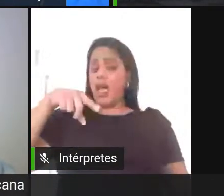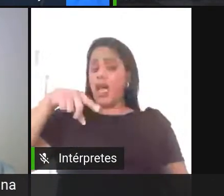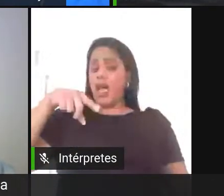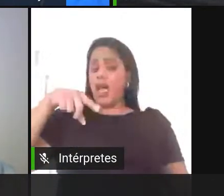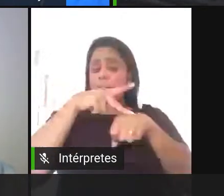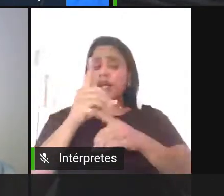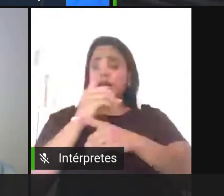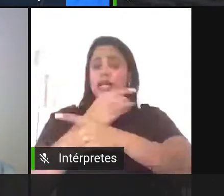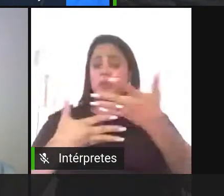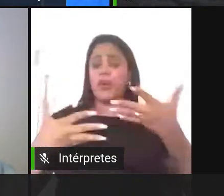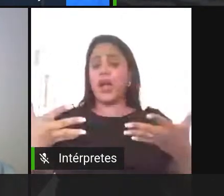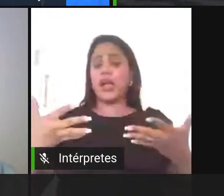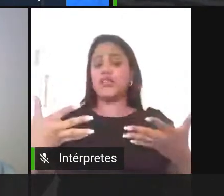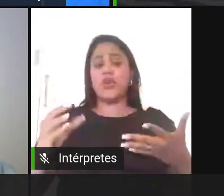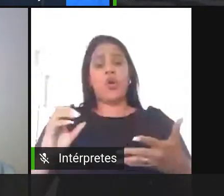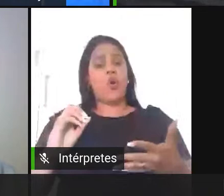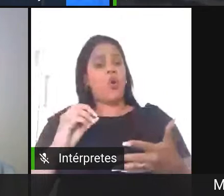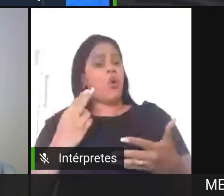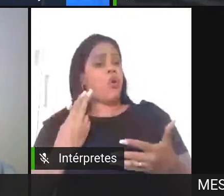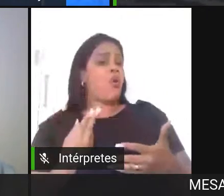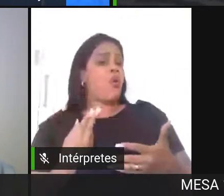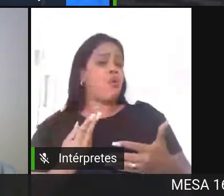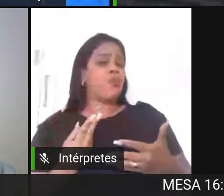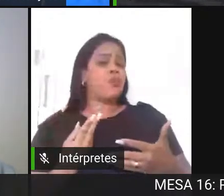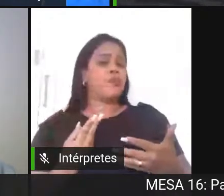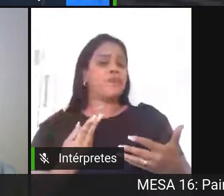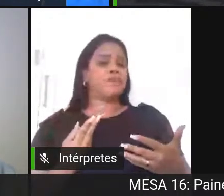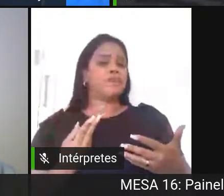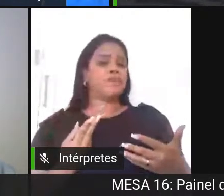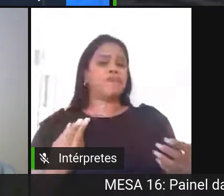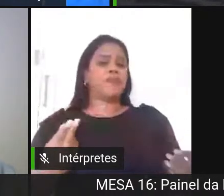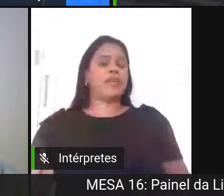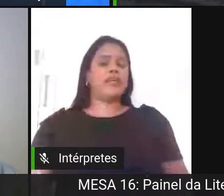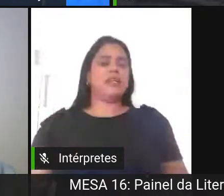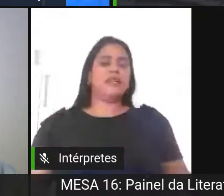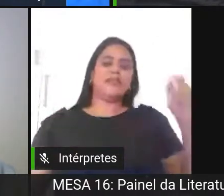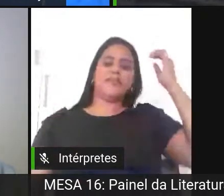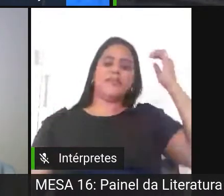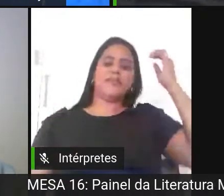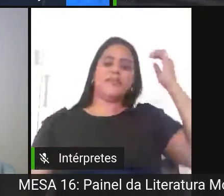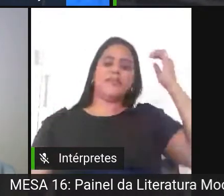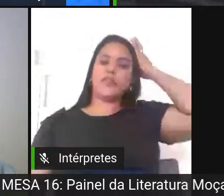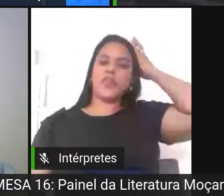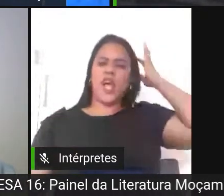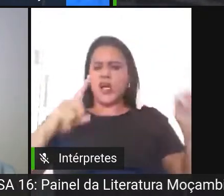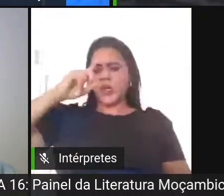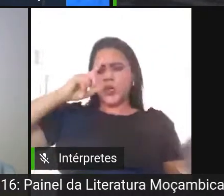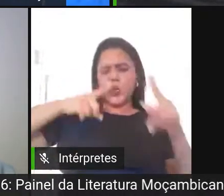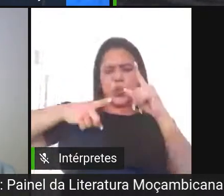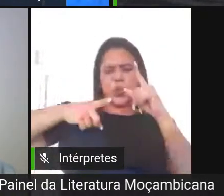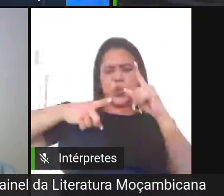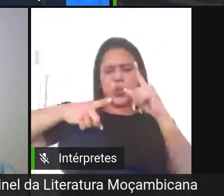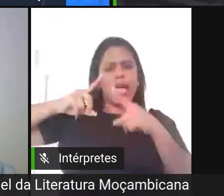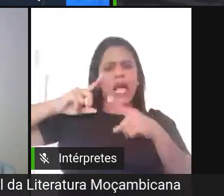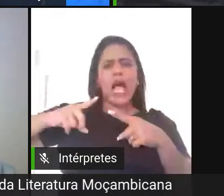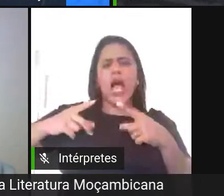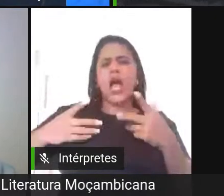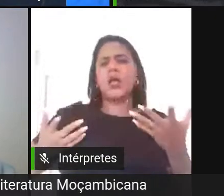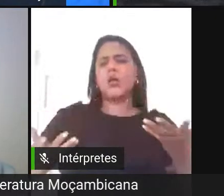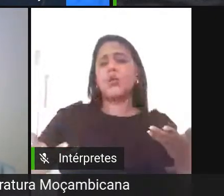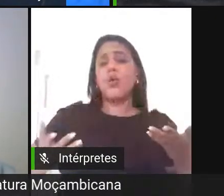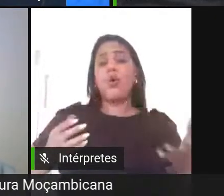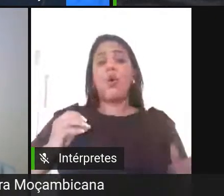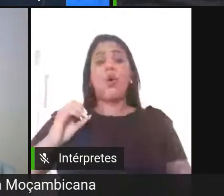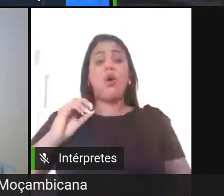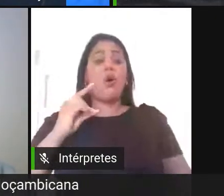autoritário, ou se é um país às meias, com uma democracia que não é